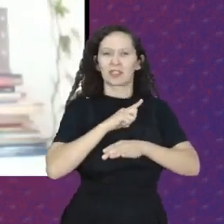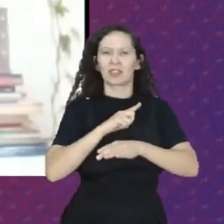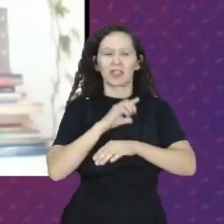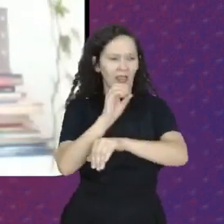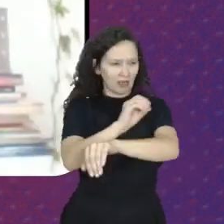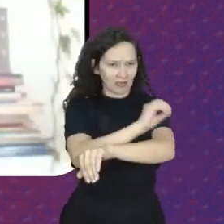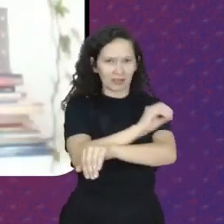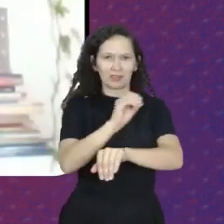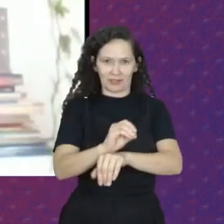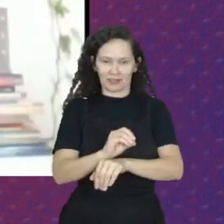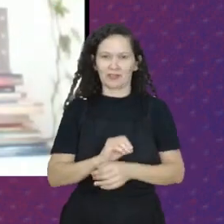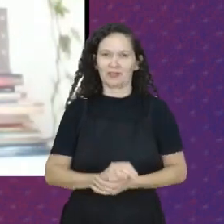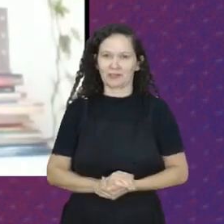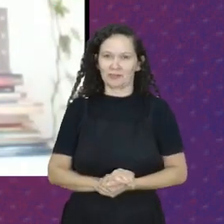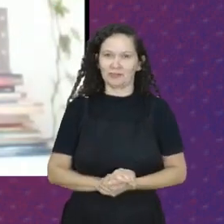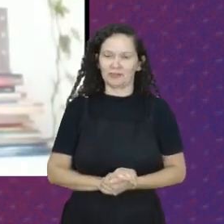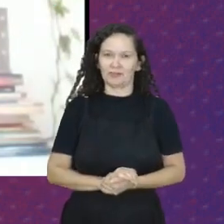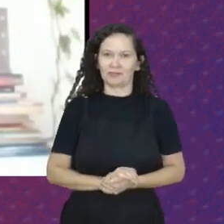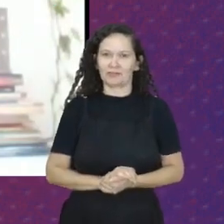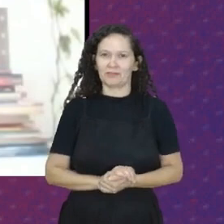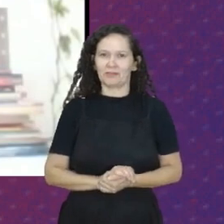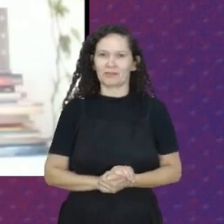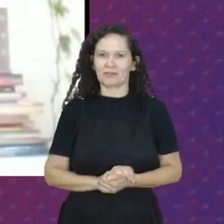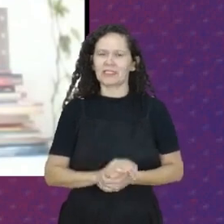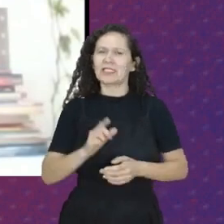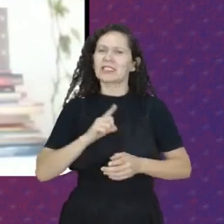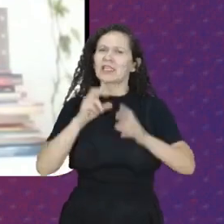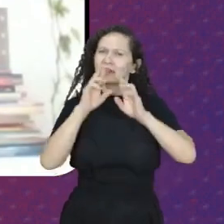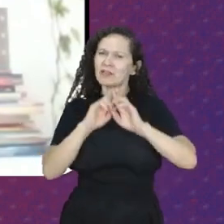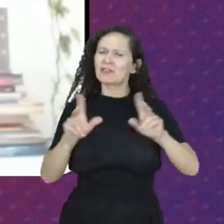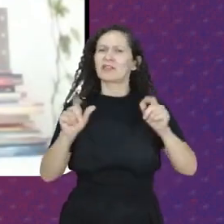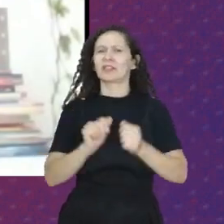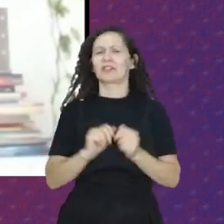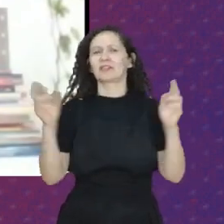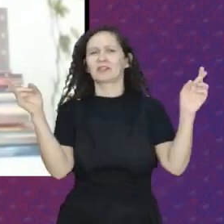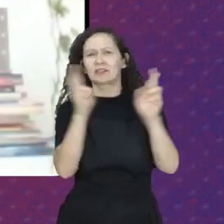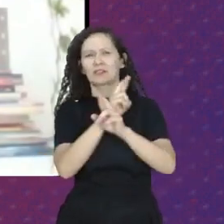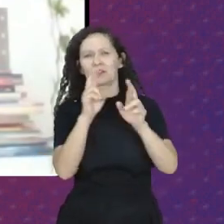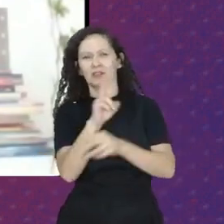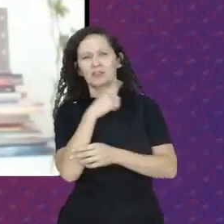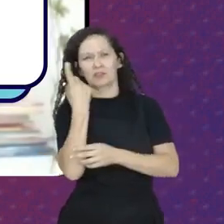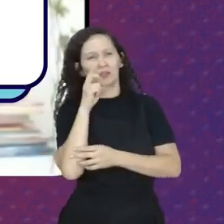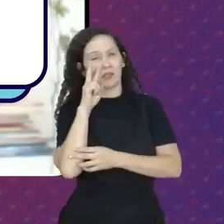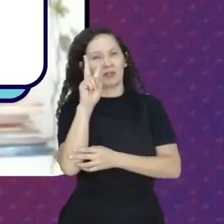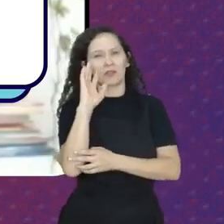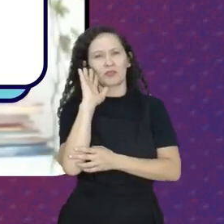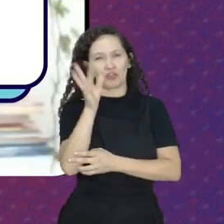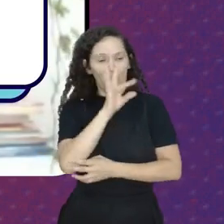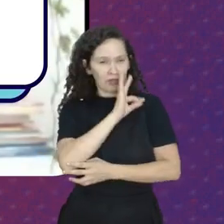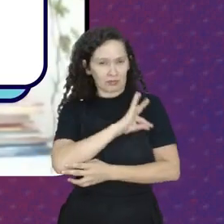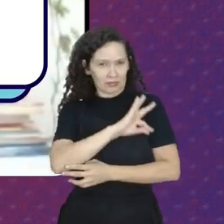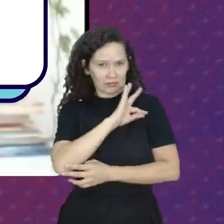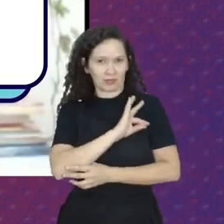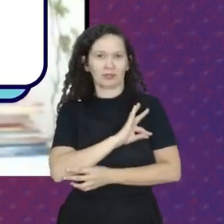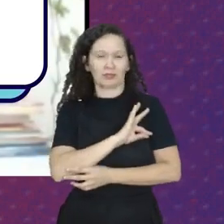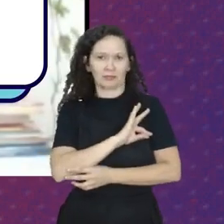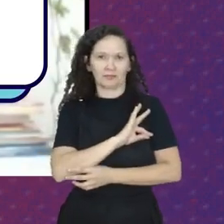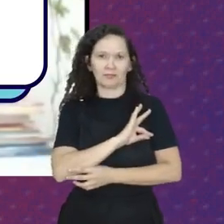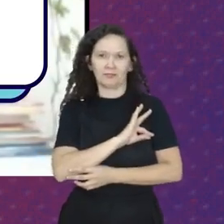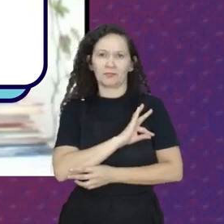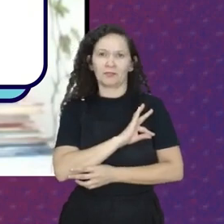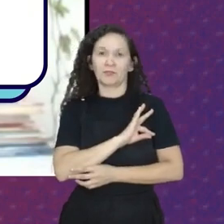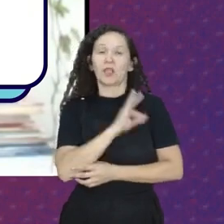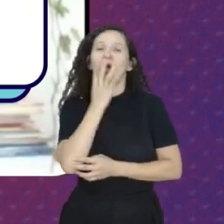creches. Isso tem diferenças em relação, como nós já vimos, à renda, à